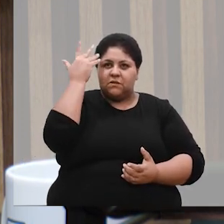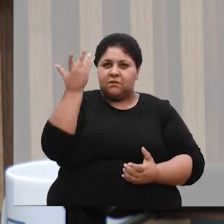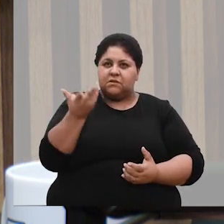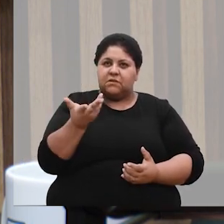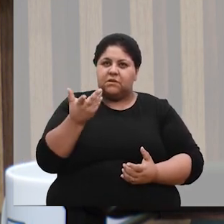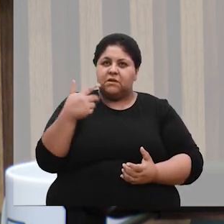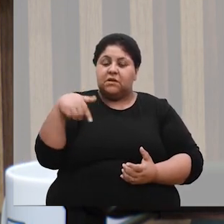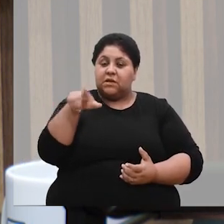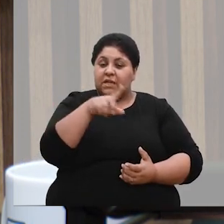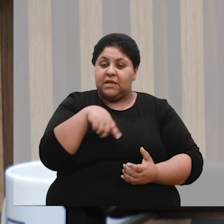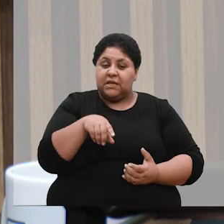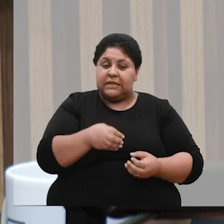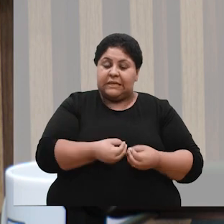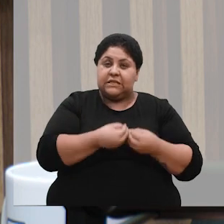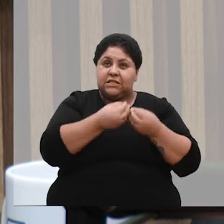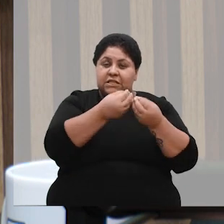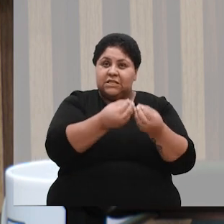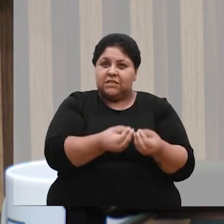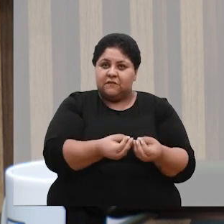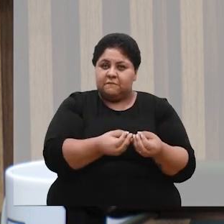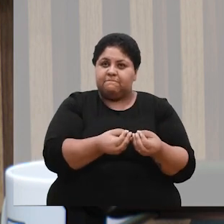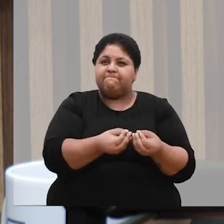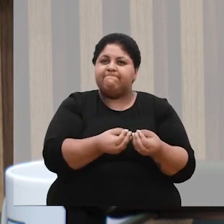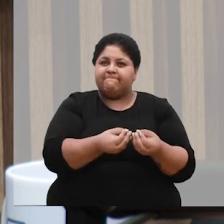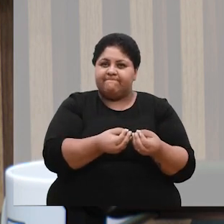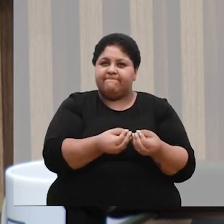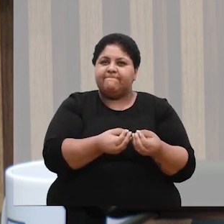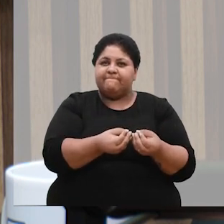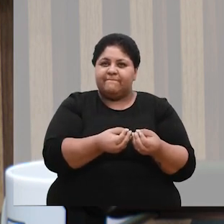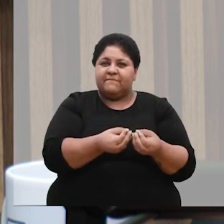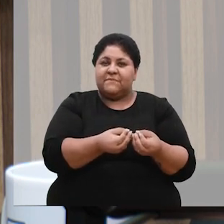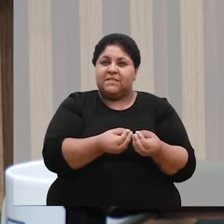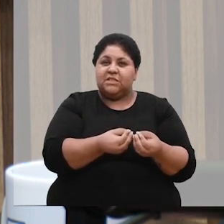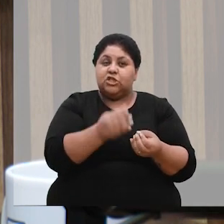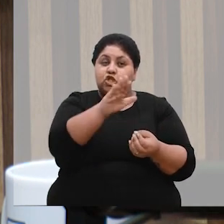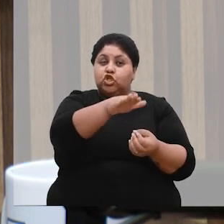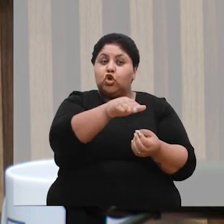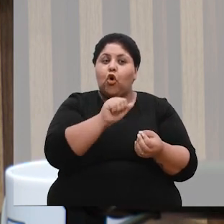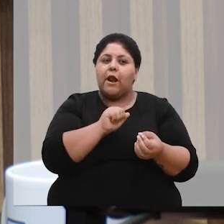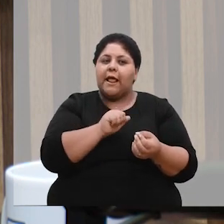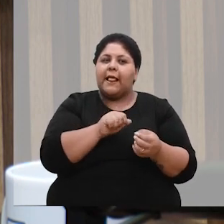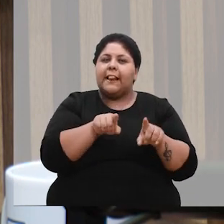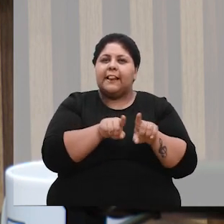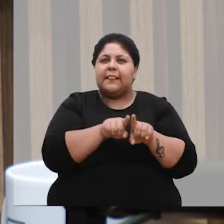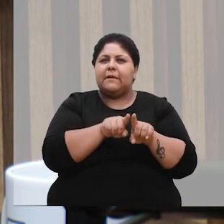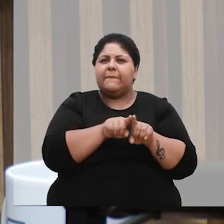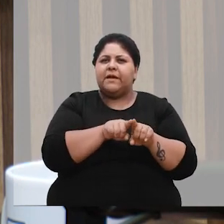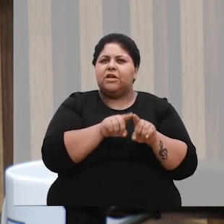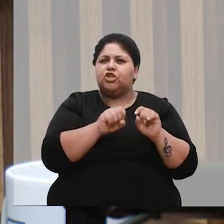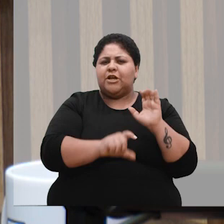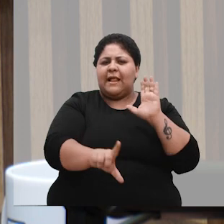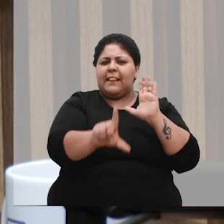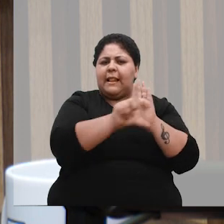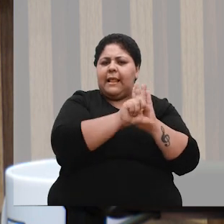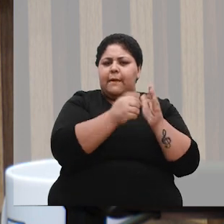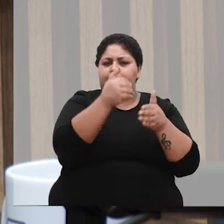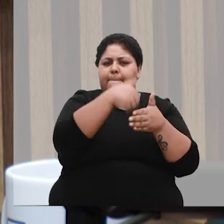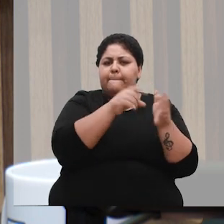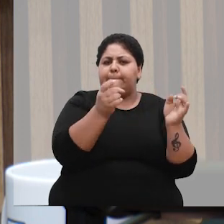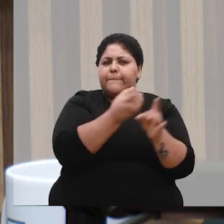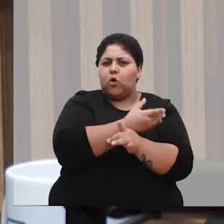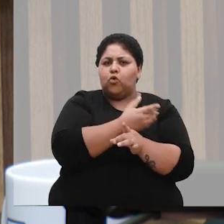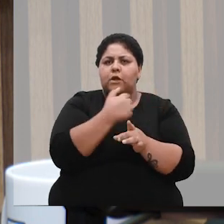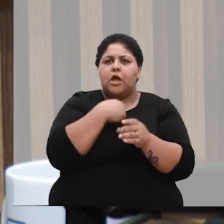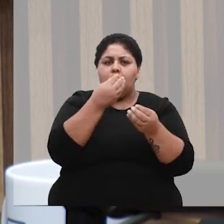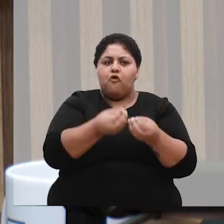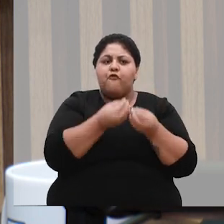muito difícil, sabe? Então, a orientação, assim, que a gente dá muito para as empresas é ela tomar a iniciativa, sabe? Já tá escrito, já é